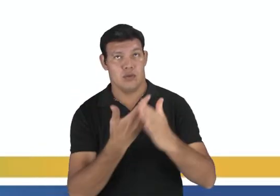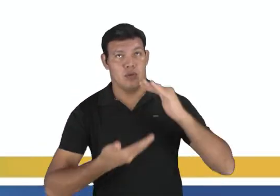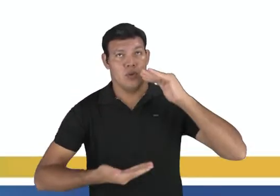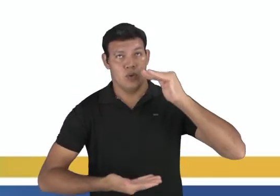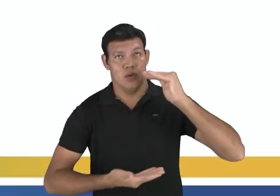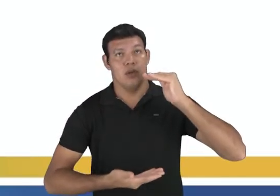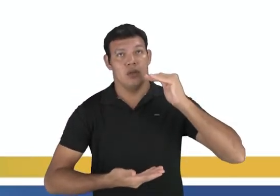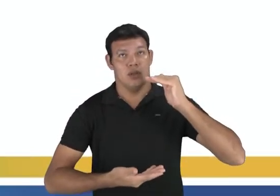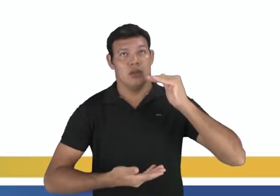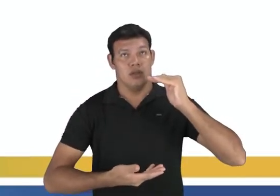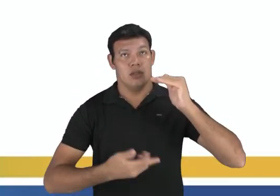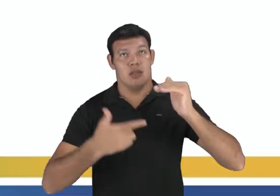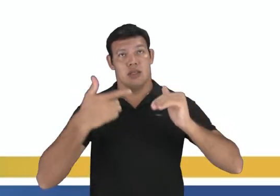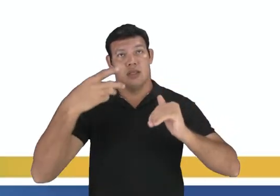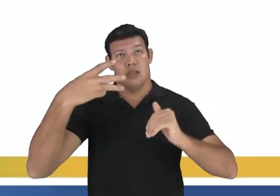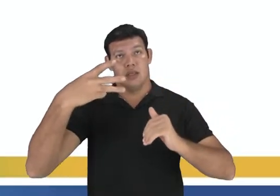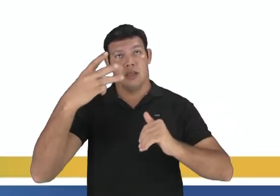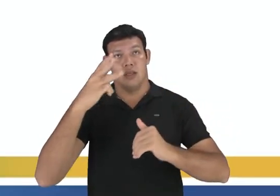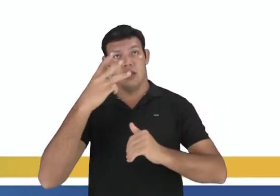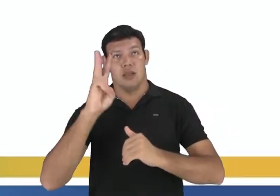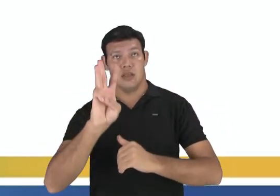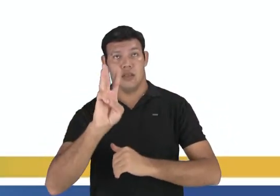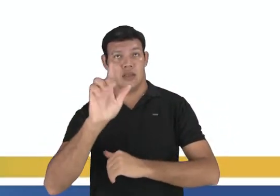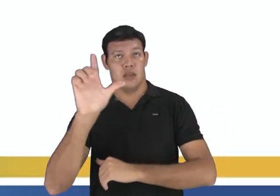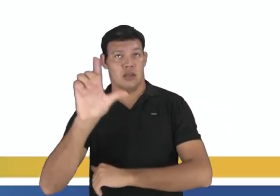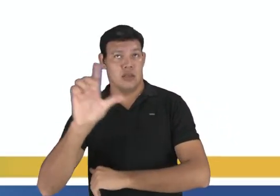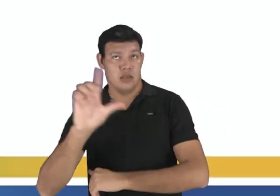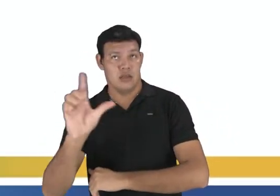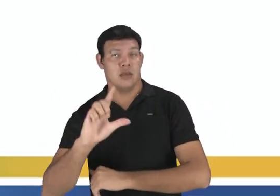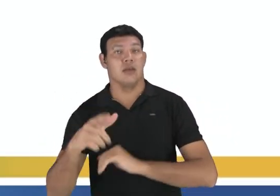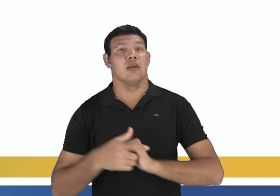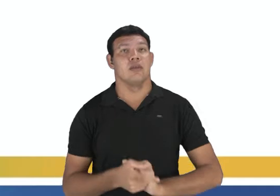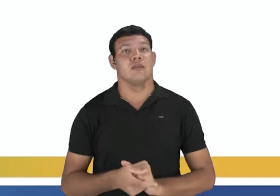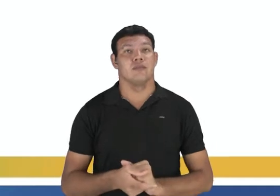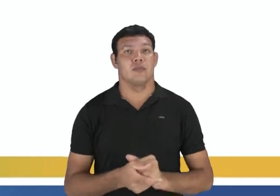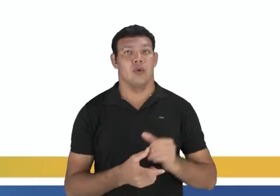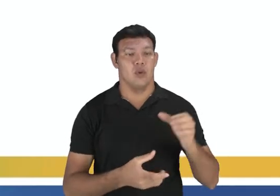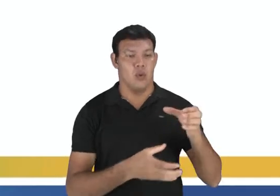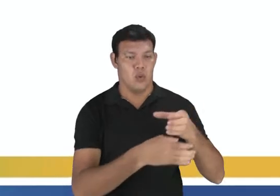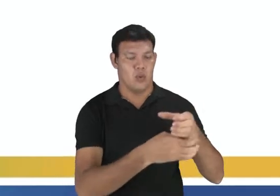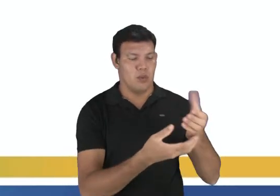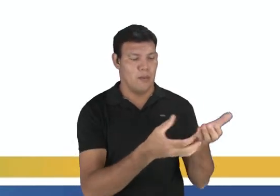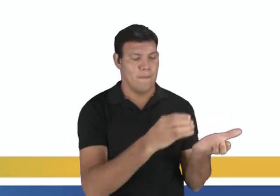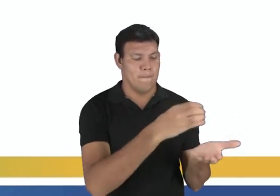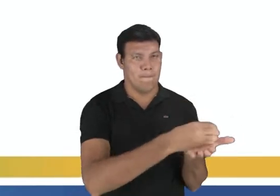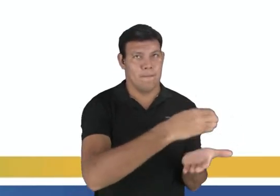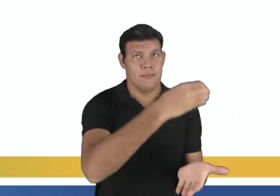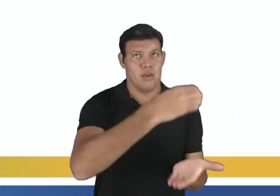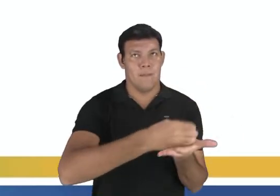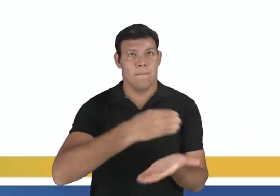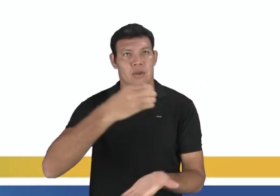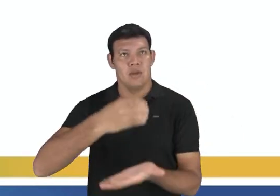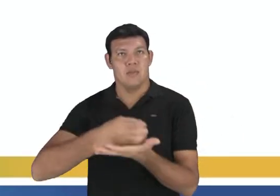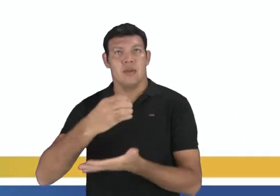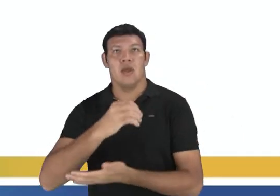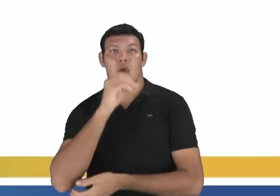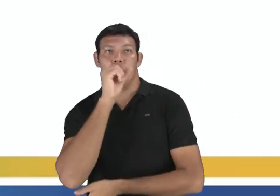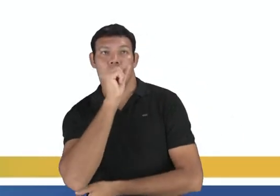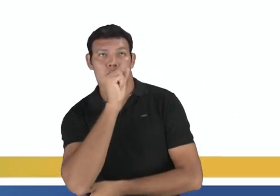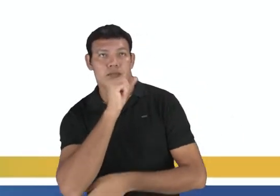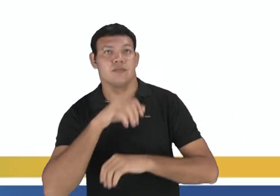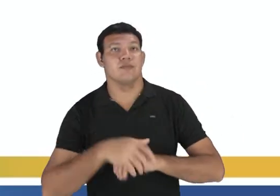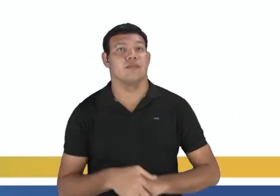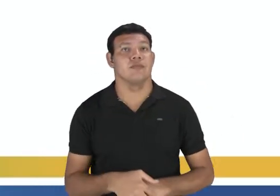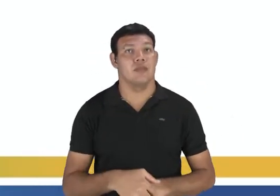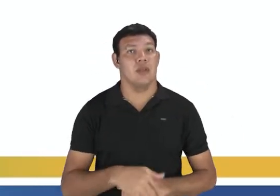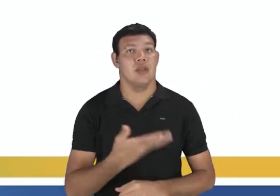de laranja para servir aos seus amigos em copos de 200 mililitros. Aí vem